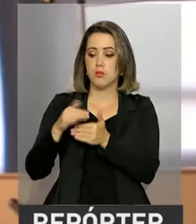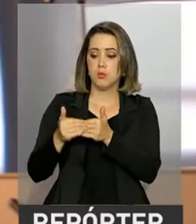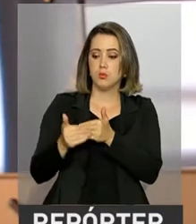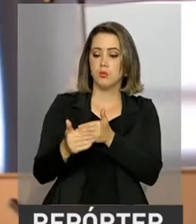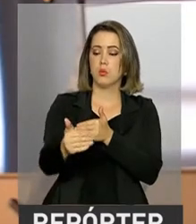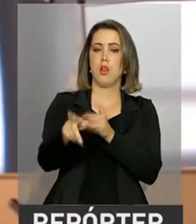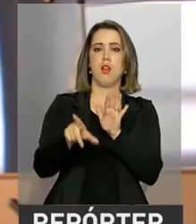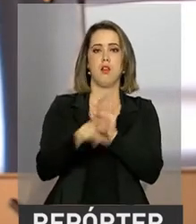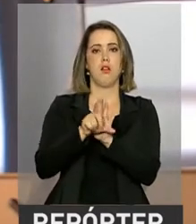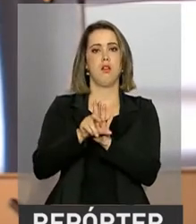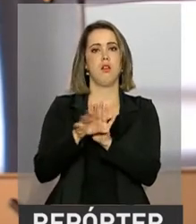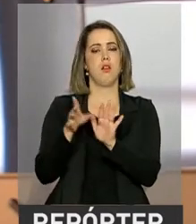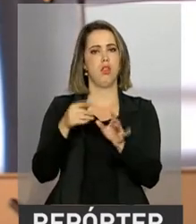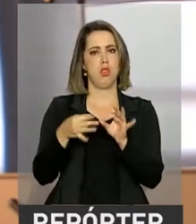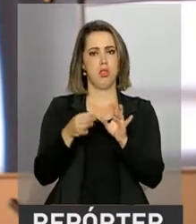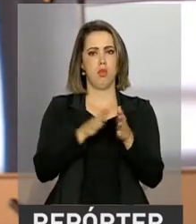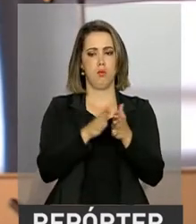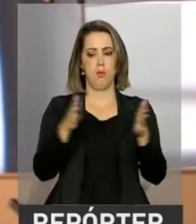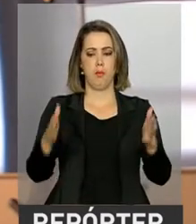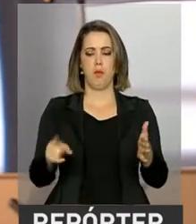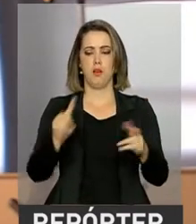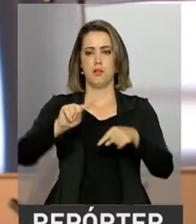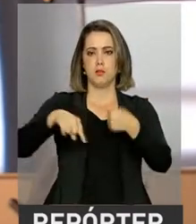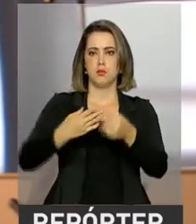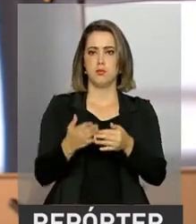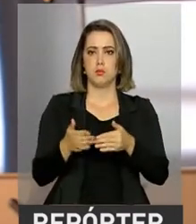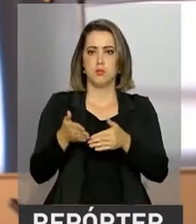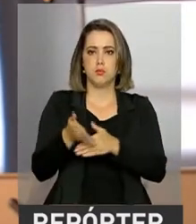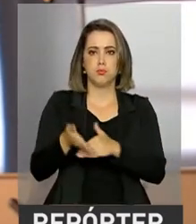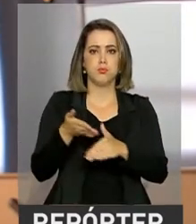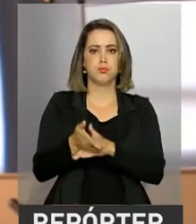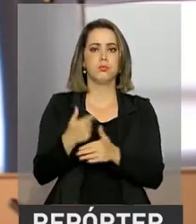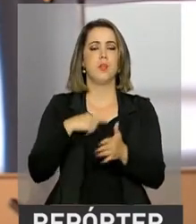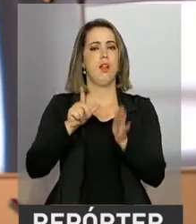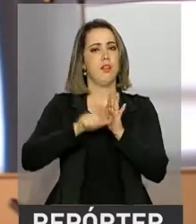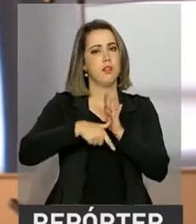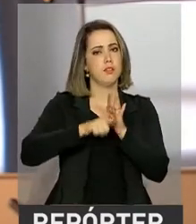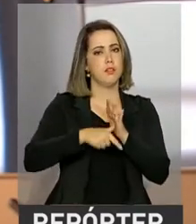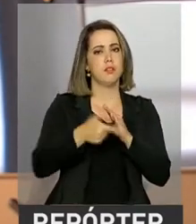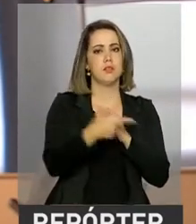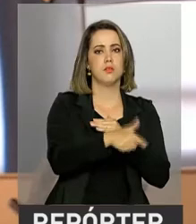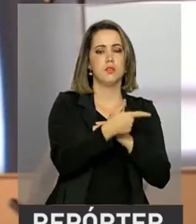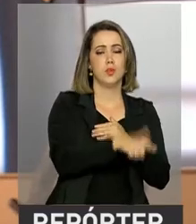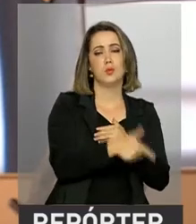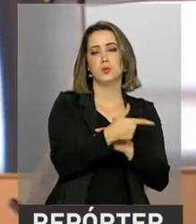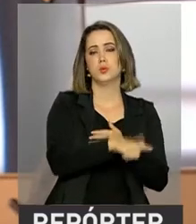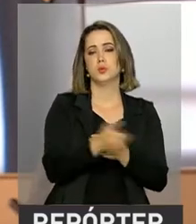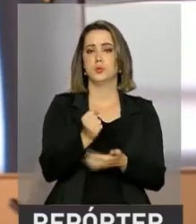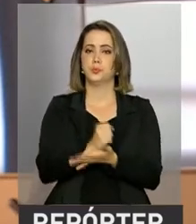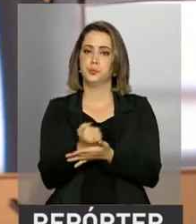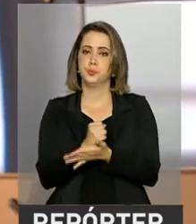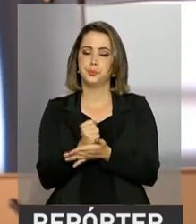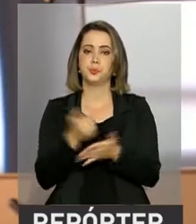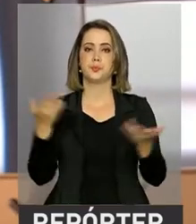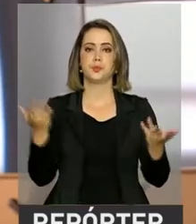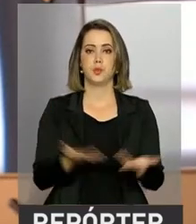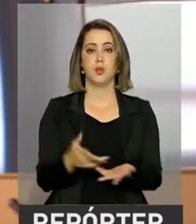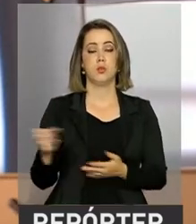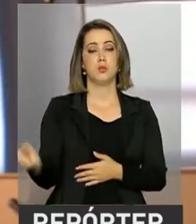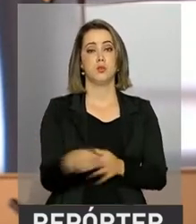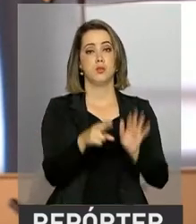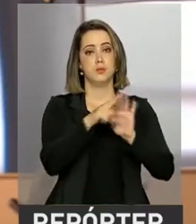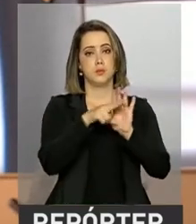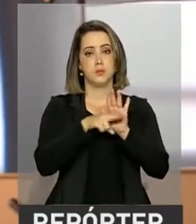do prazo legal o que atrasava a entrada de genéricos de concorrentes no mercado o governo estima que com a nova